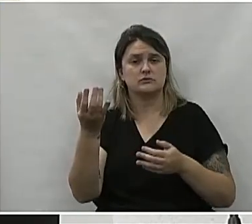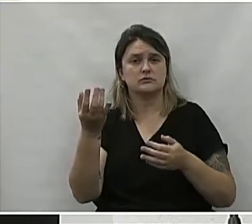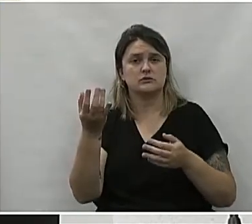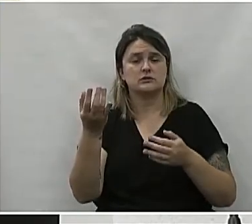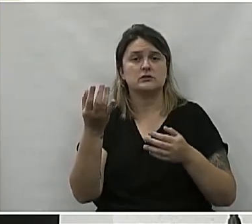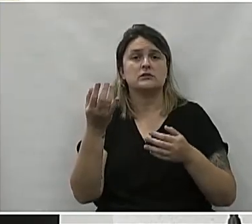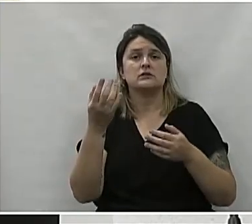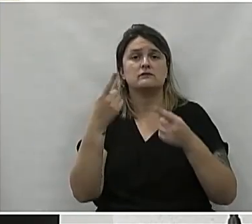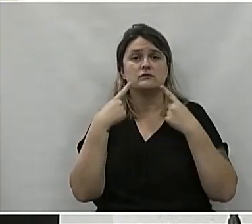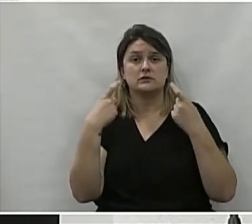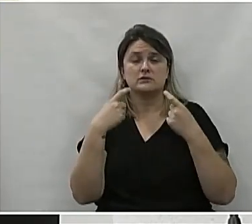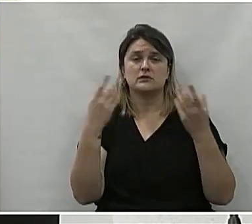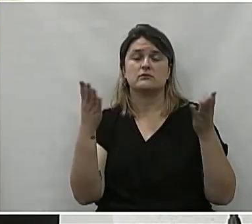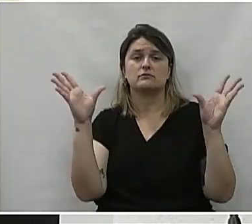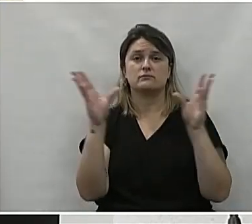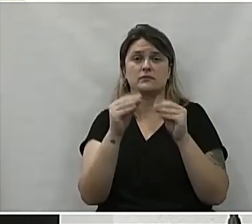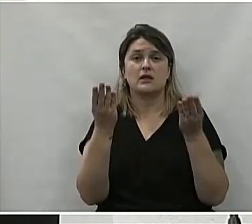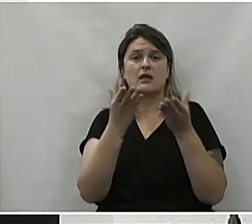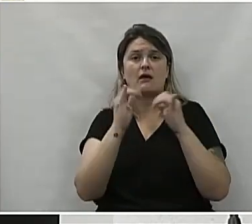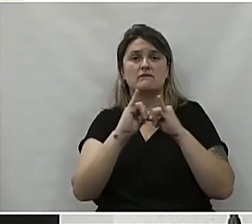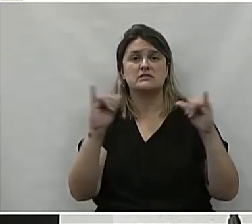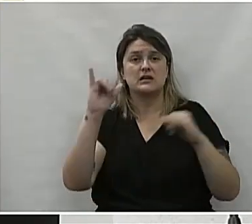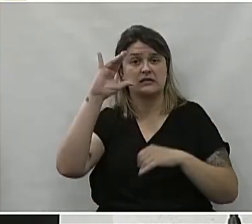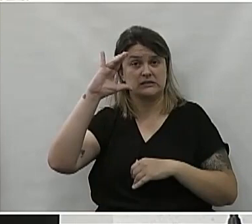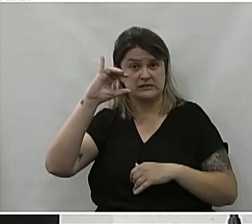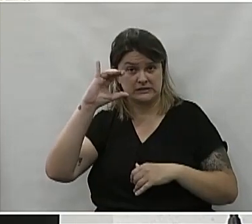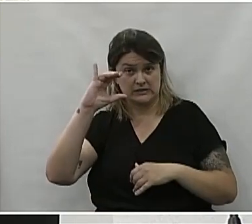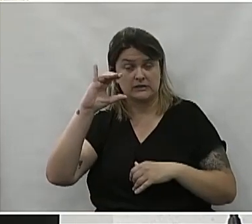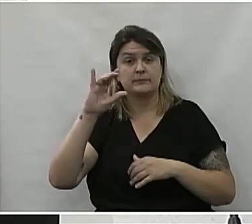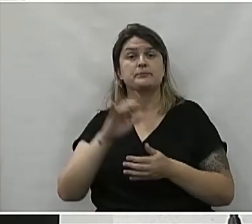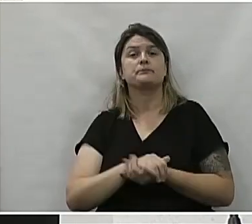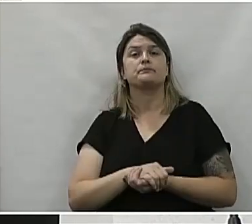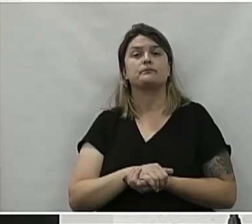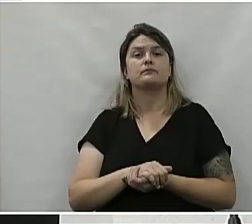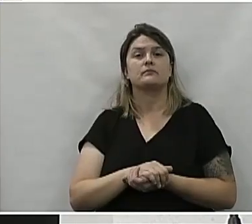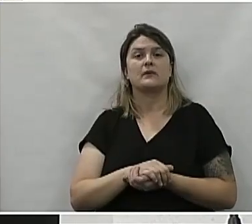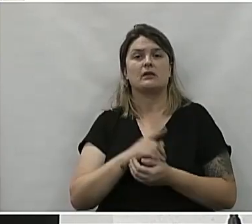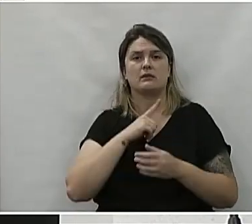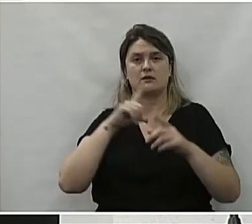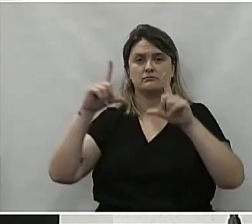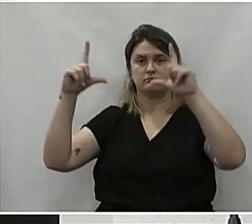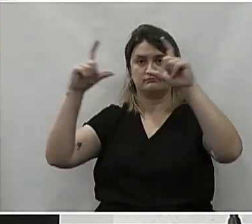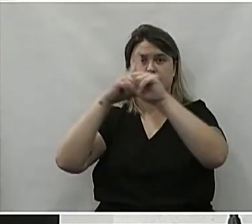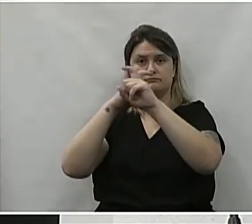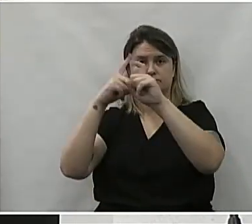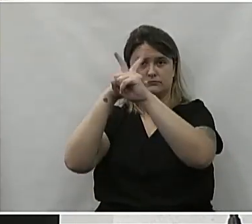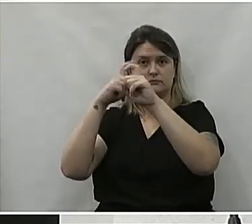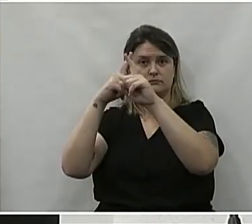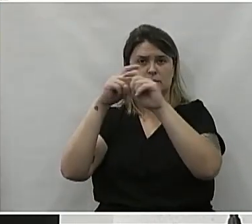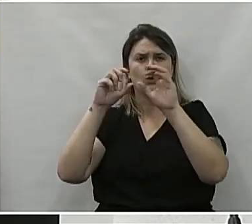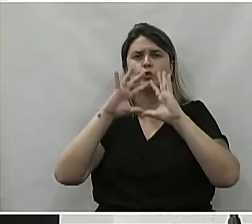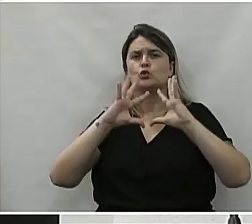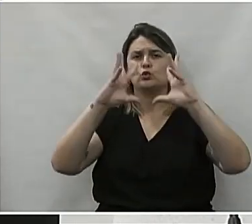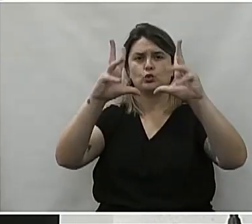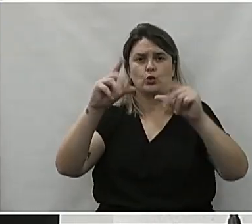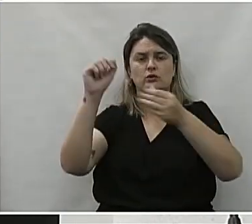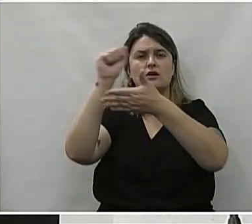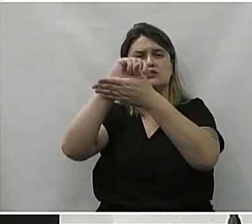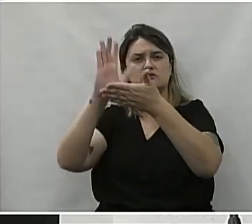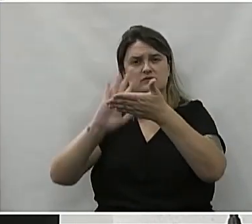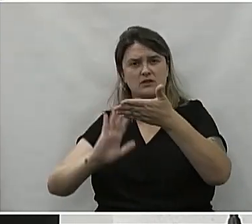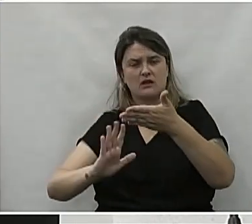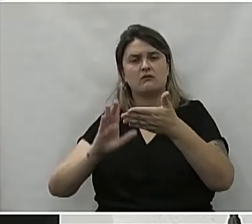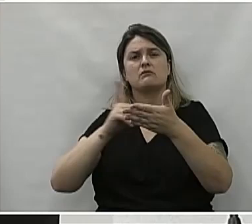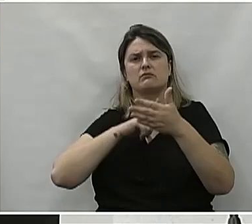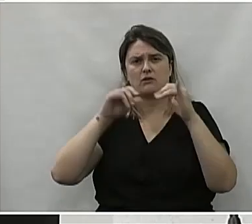Finalizando Senhores Aproveito para divulgar O nosso Instagram Qualquer Code Está ali na tela Onde todas as nossas Atividades